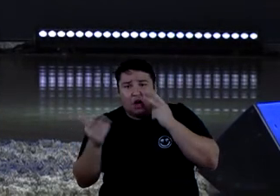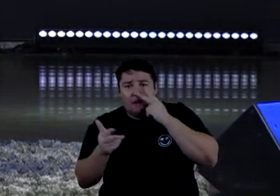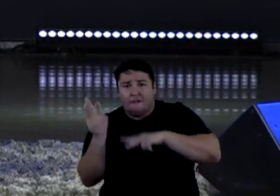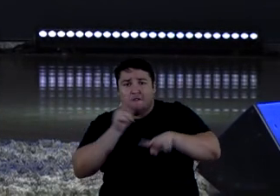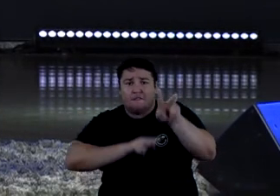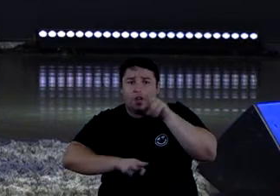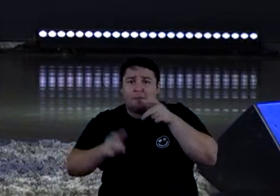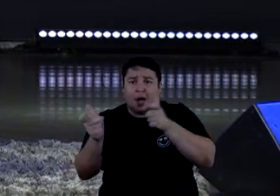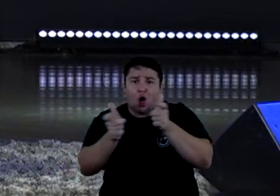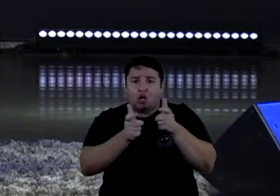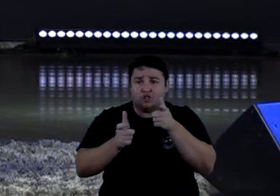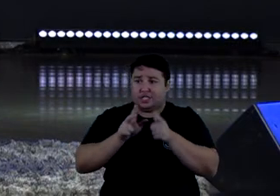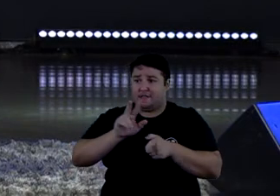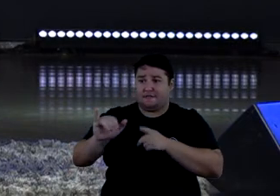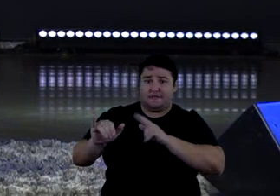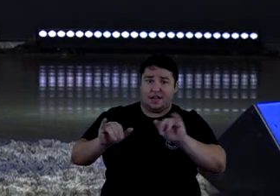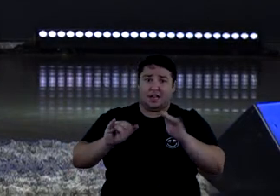vai.